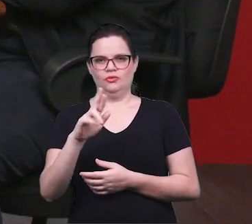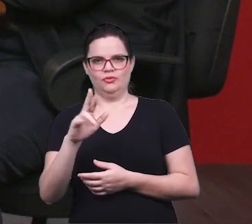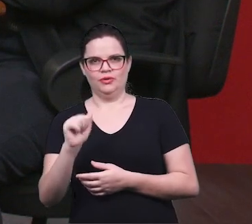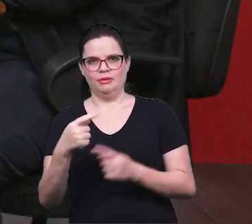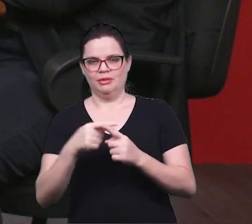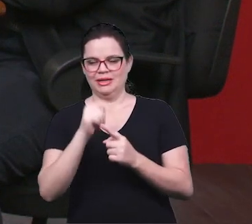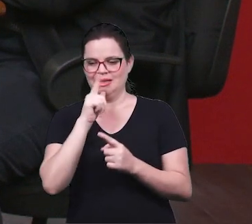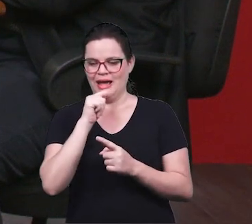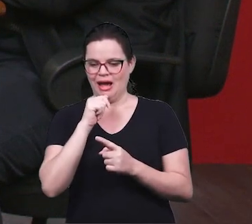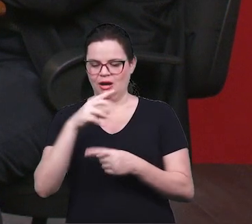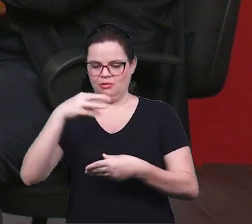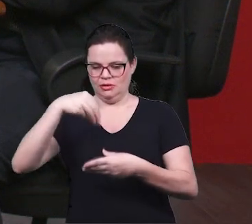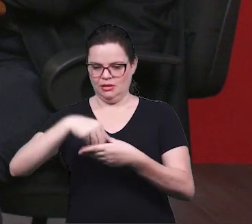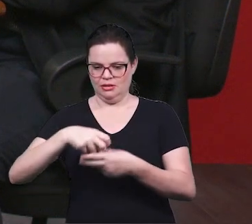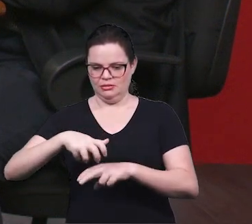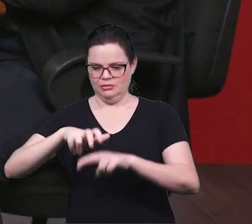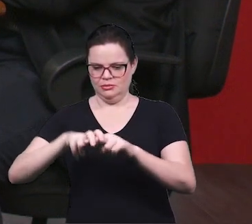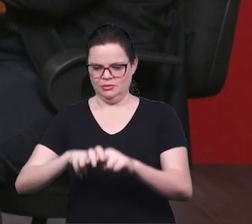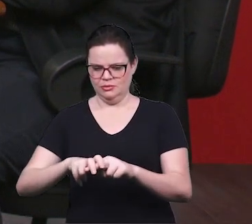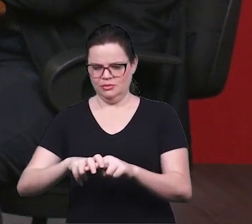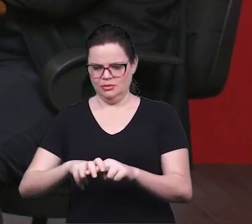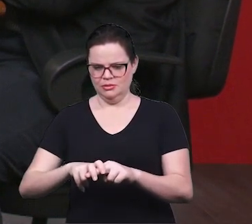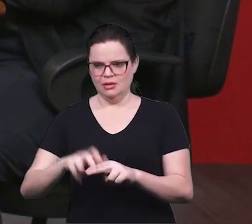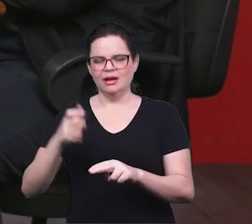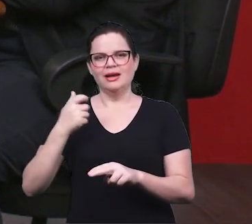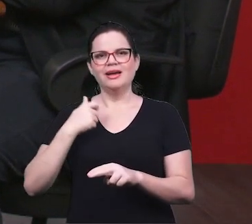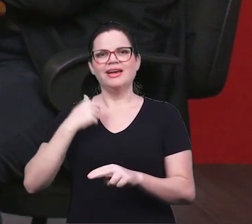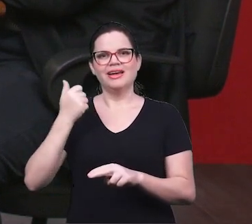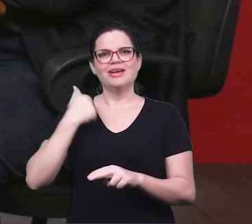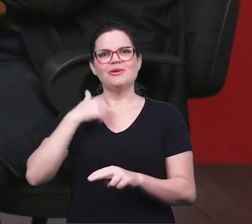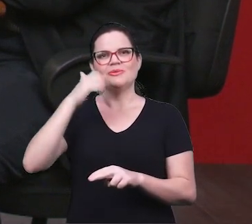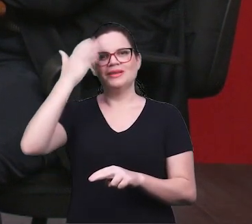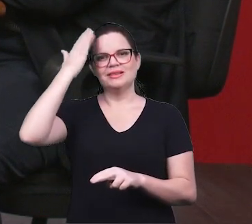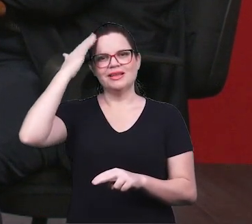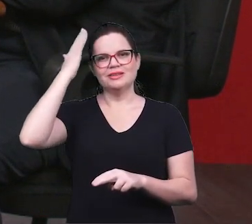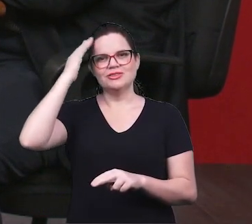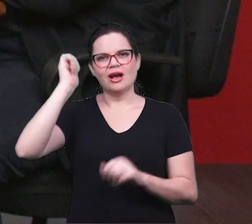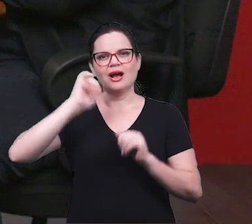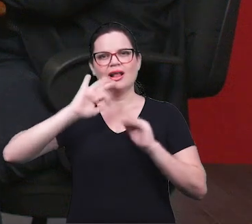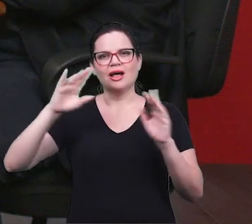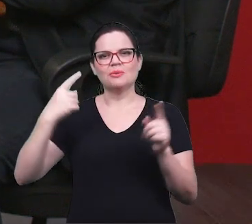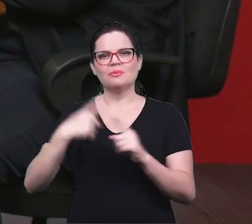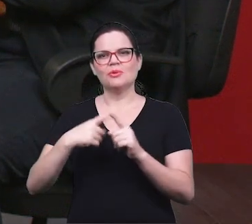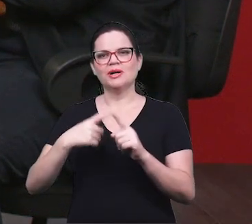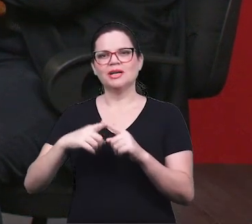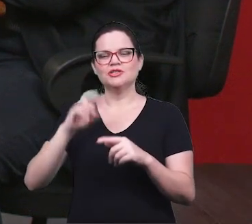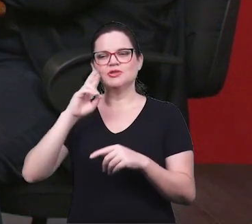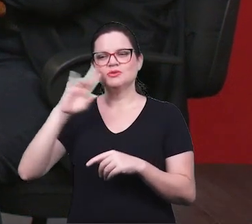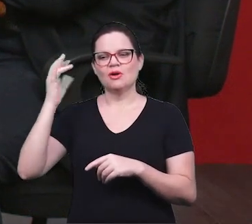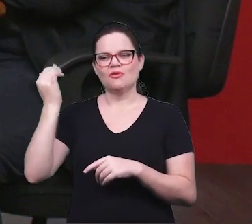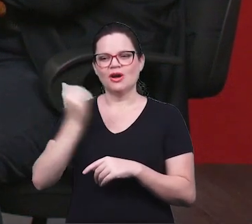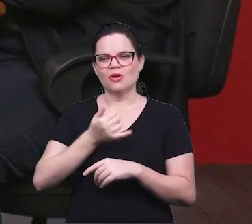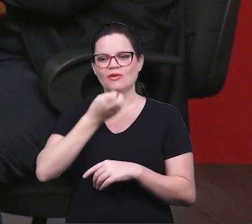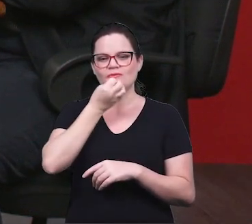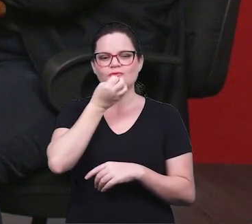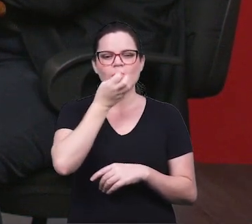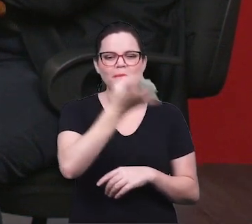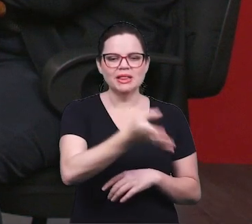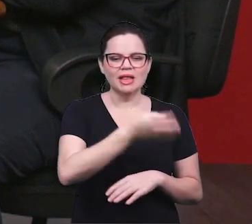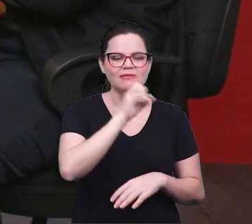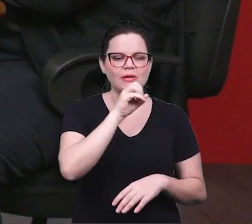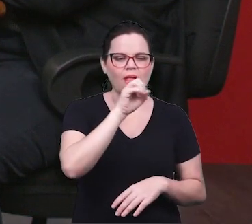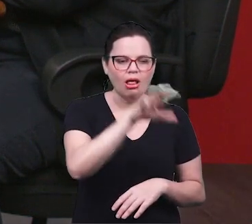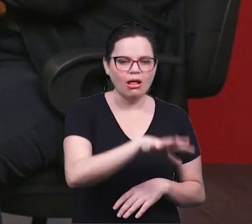água, me veio muito claro, se eu permitir essa experiência para ver lá, vou me tarteei da minha boca. Porque aquele cheiro